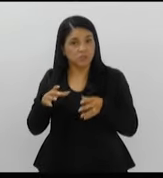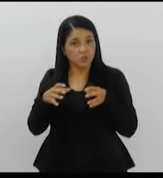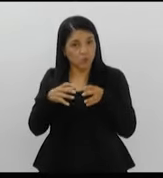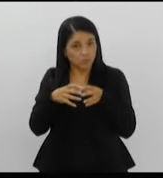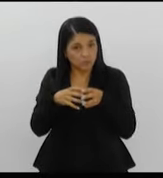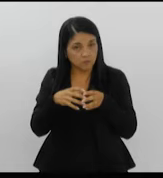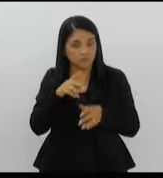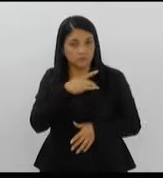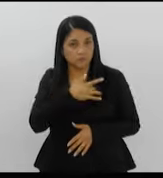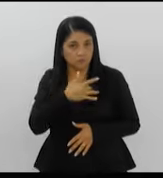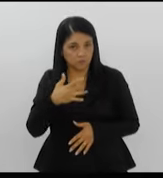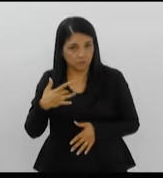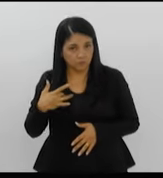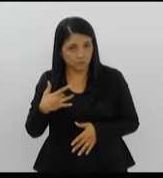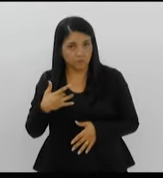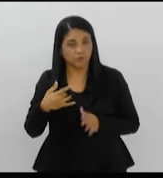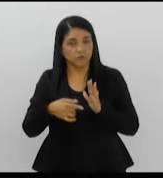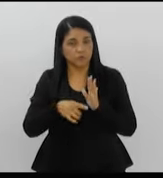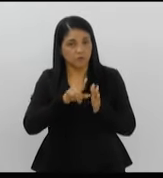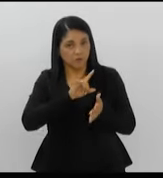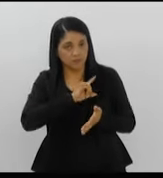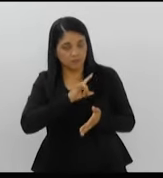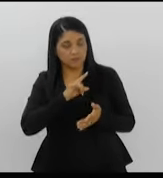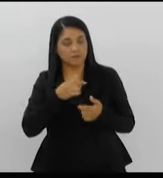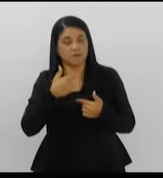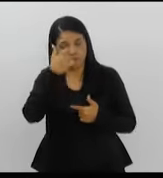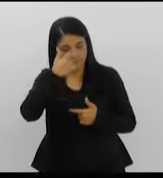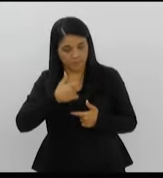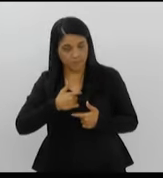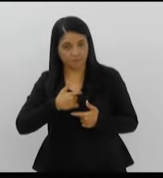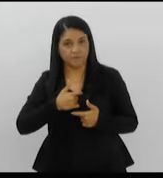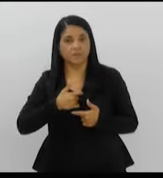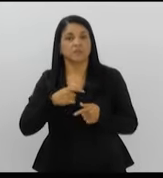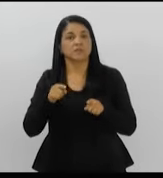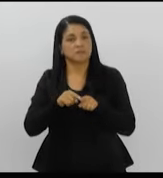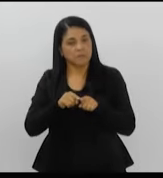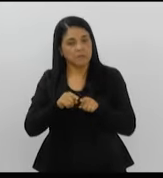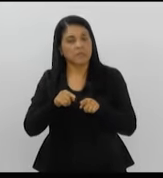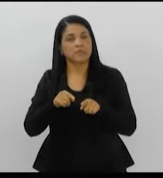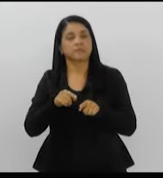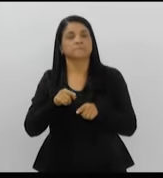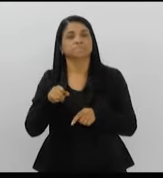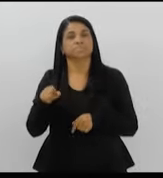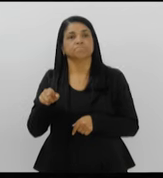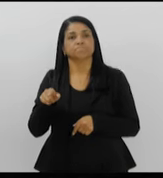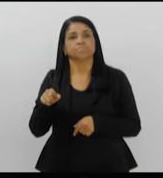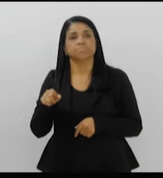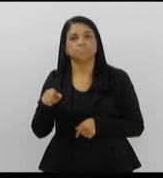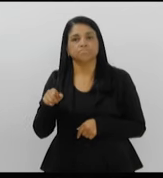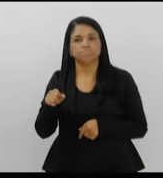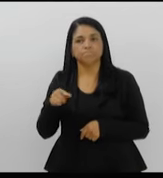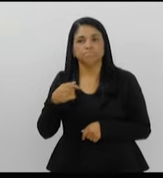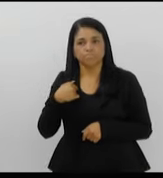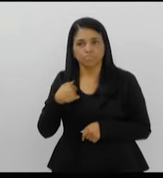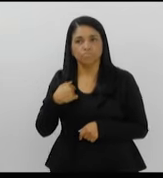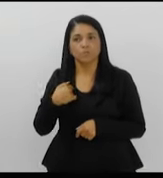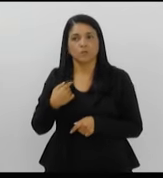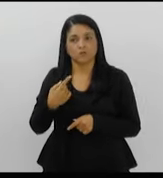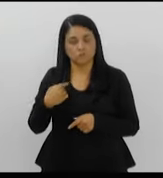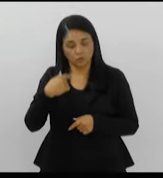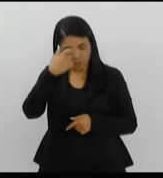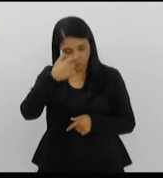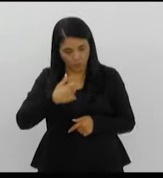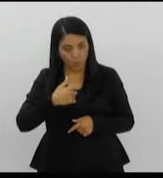de Saúde anteriormente a mim, teve assento também quando eu